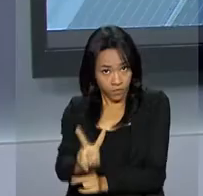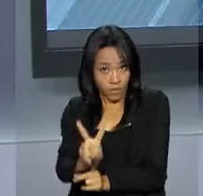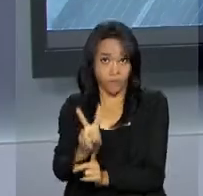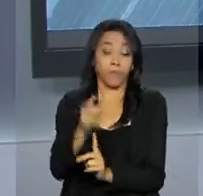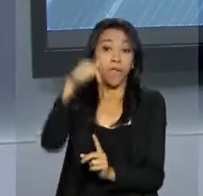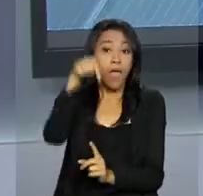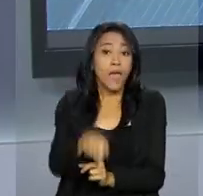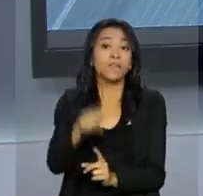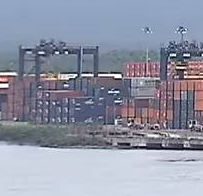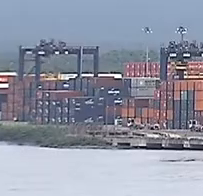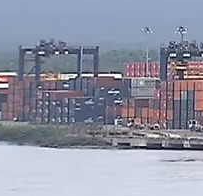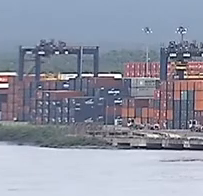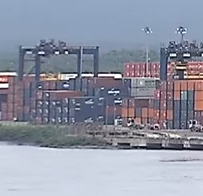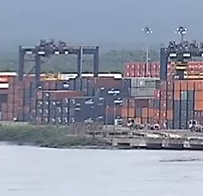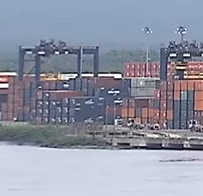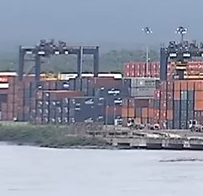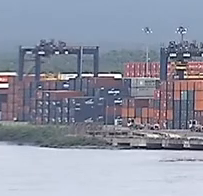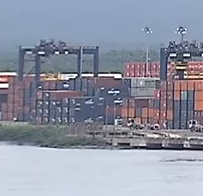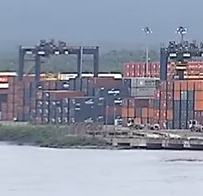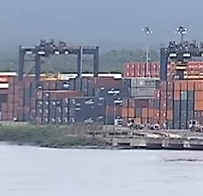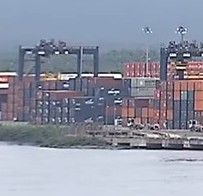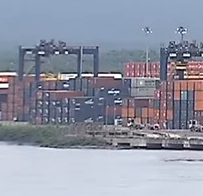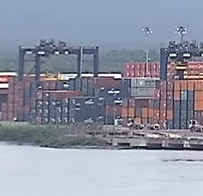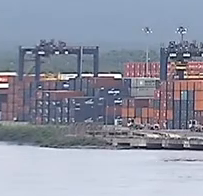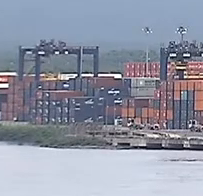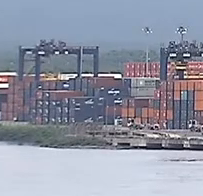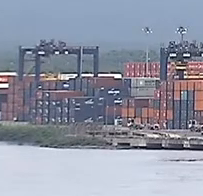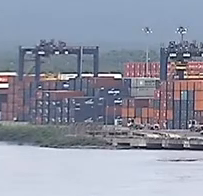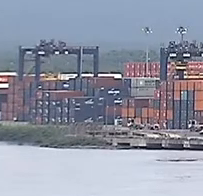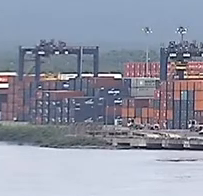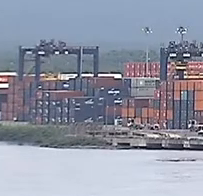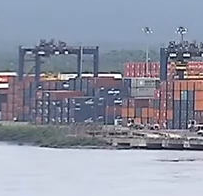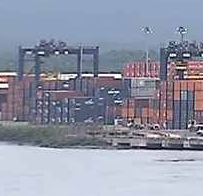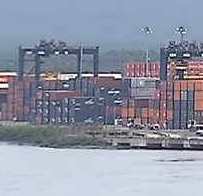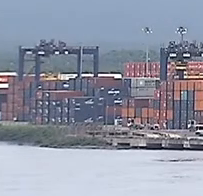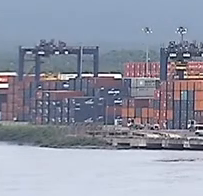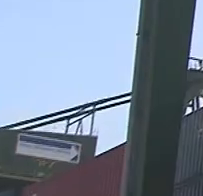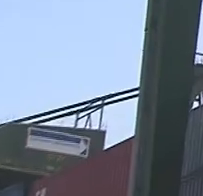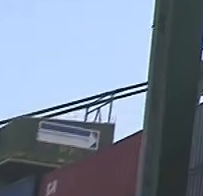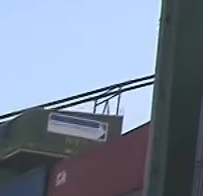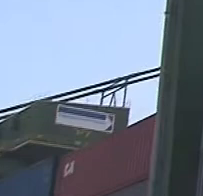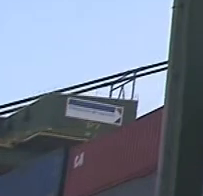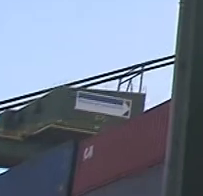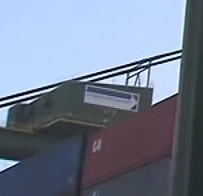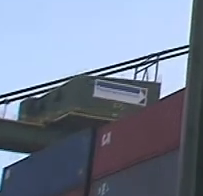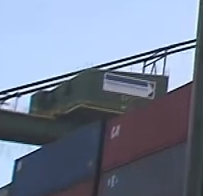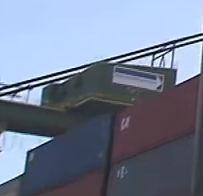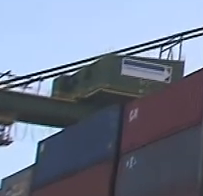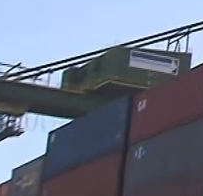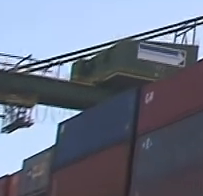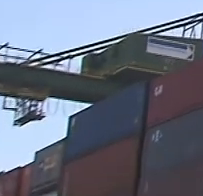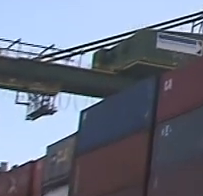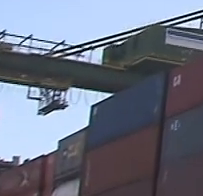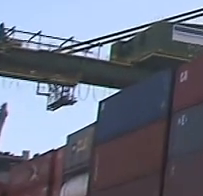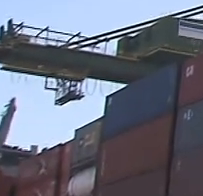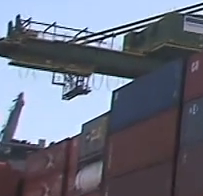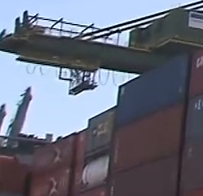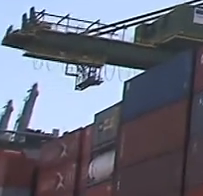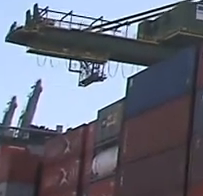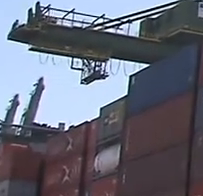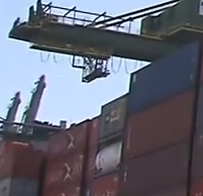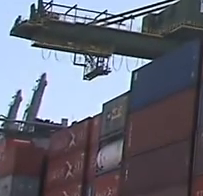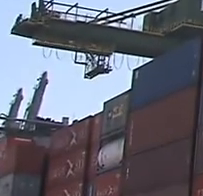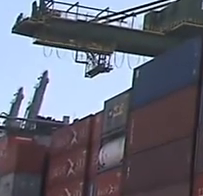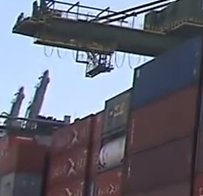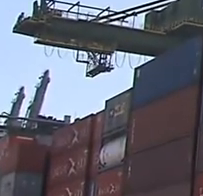tem apresentado resultados positivos ao longo deste ano dados divulgados pelo governo federal nesta semana